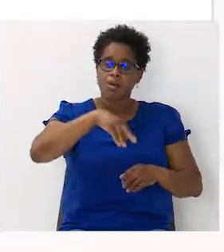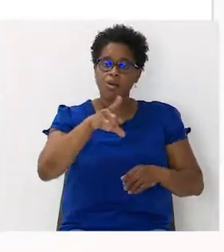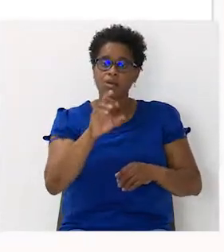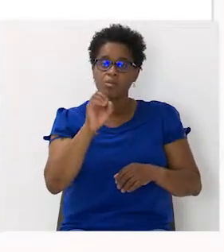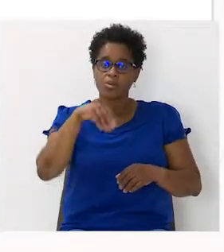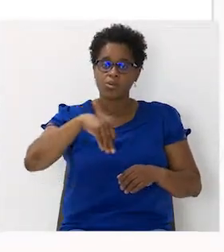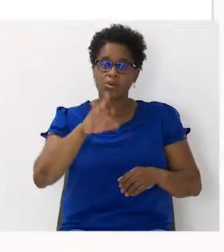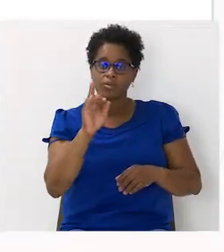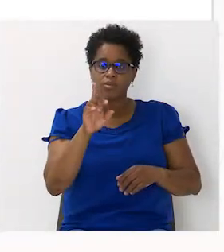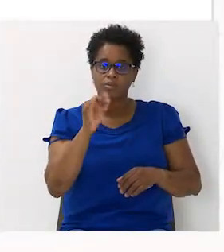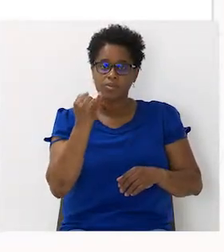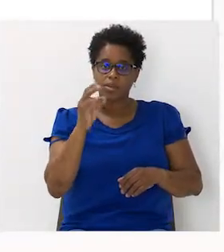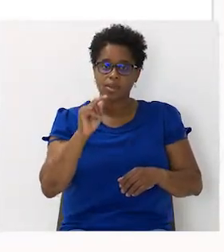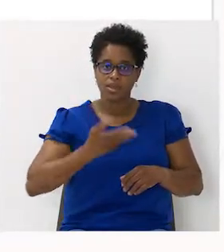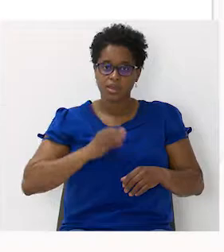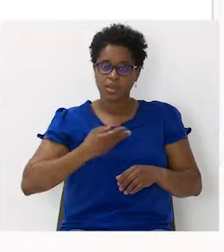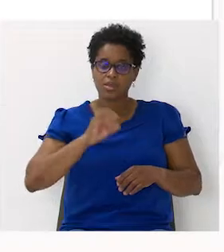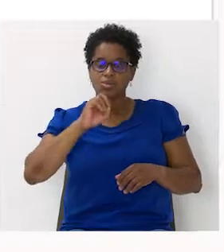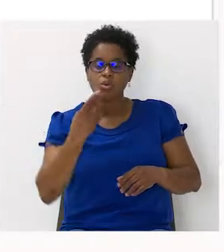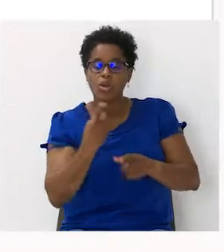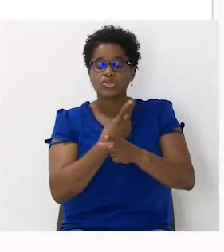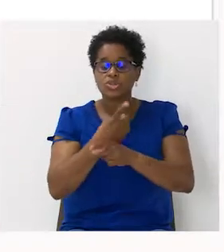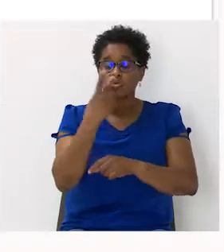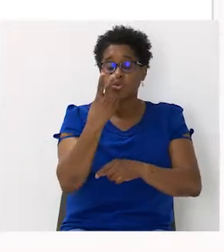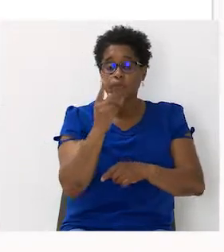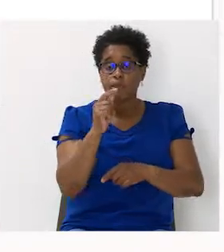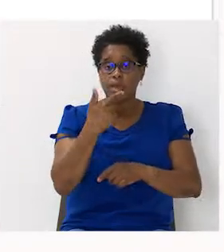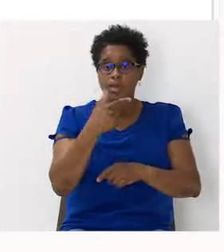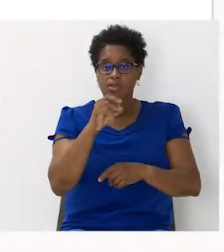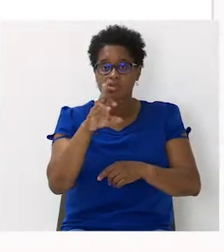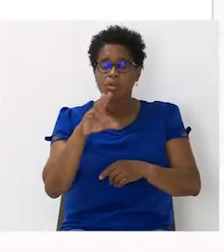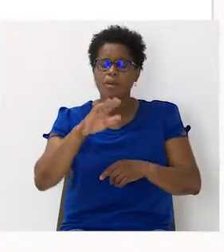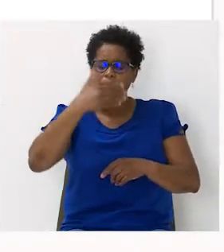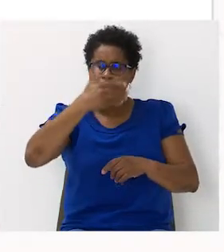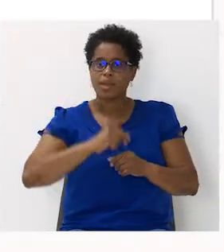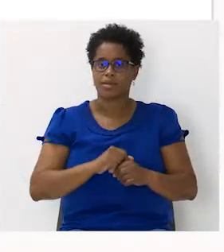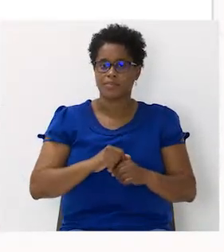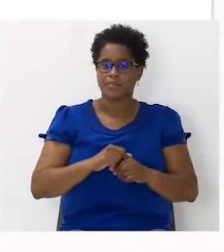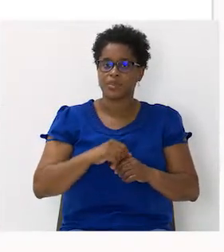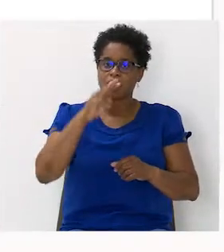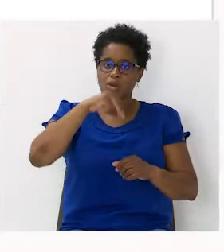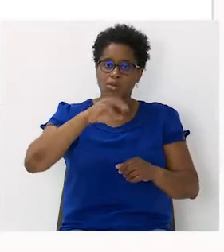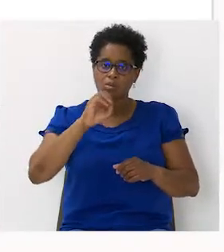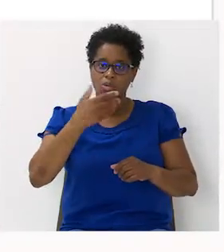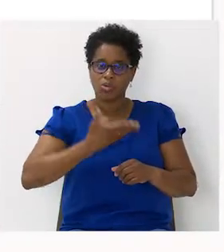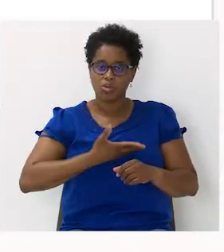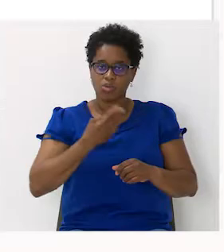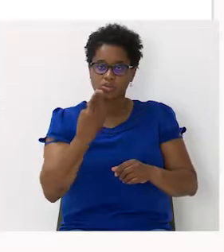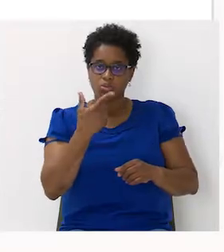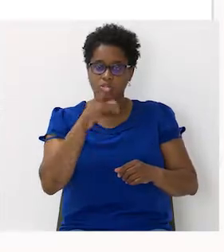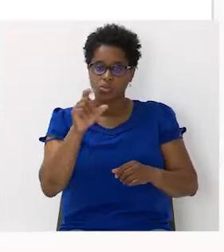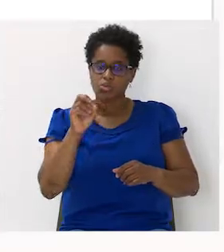Propriedades ou características de um vetor. Primeira propriedade, módulo, que é